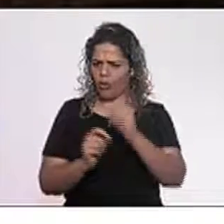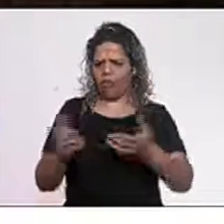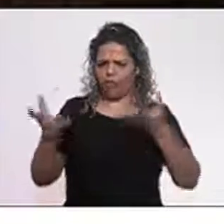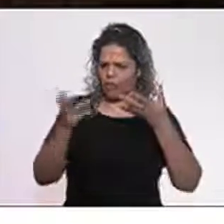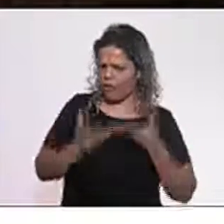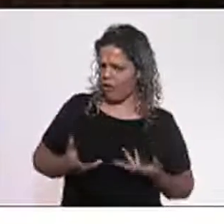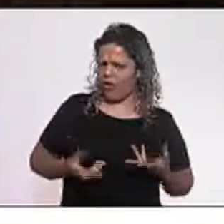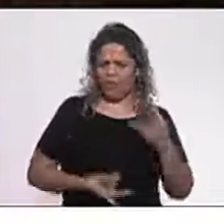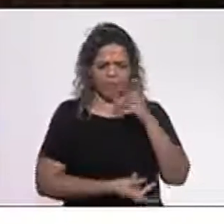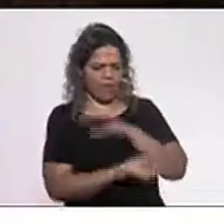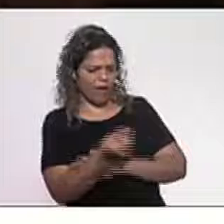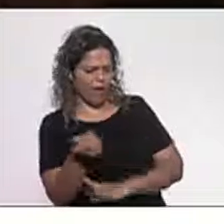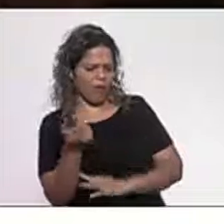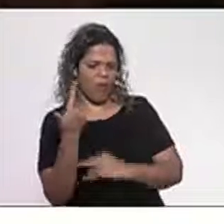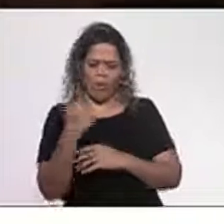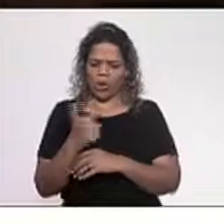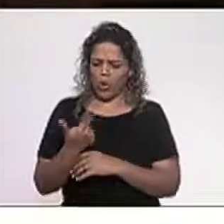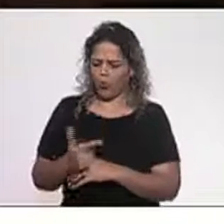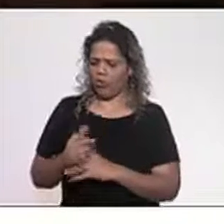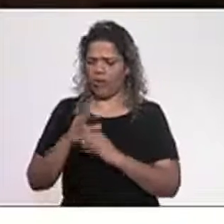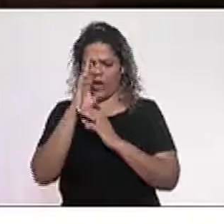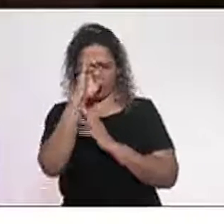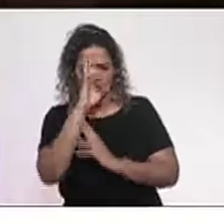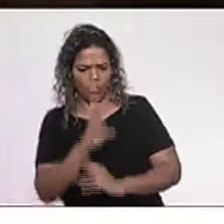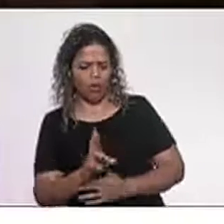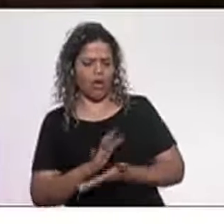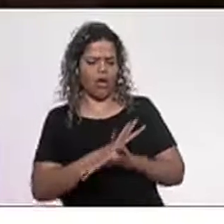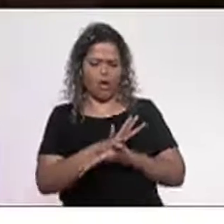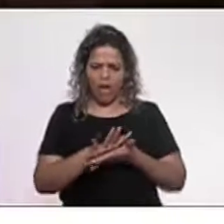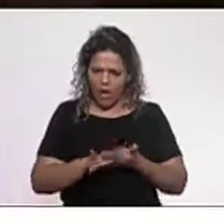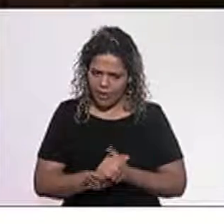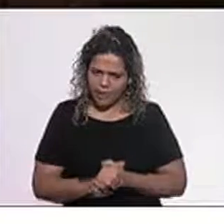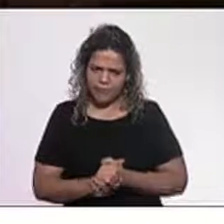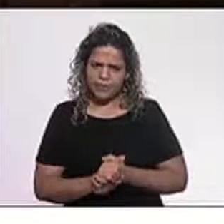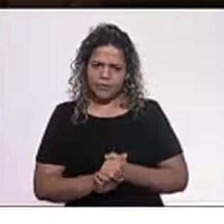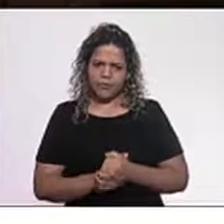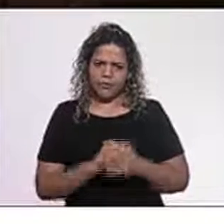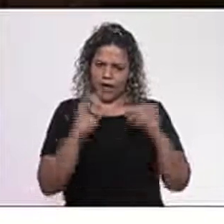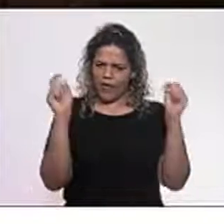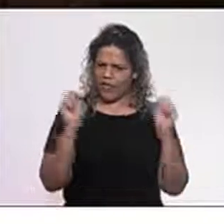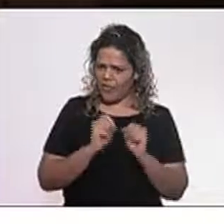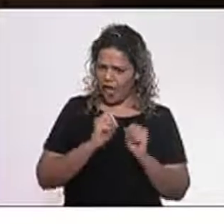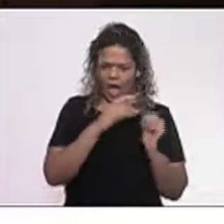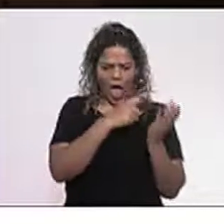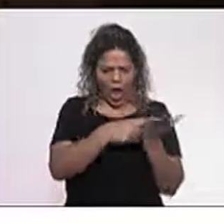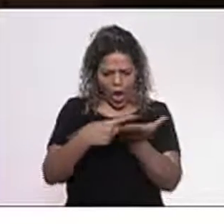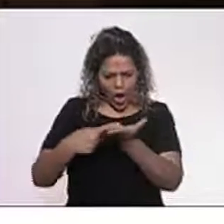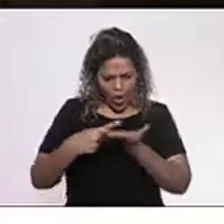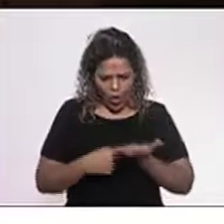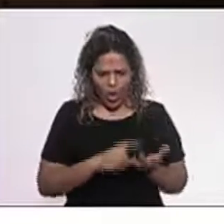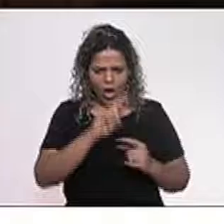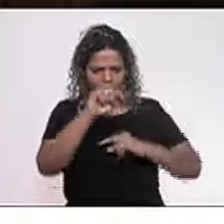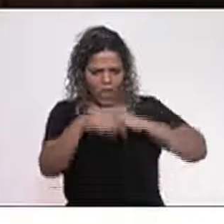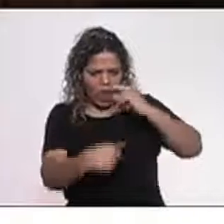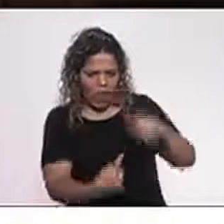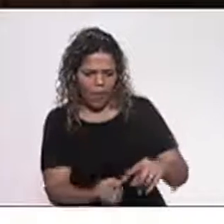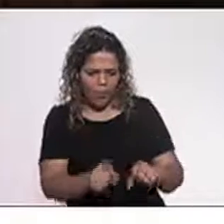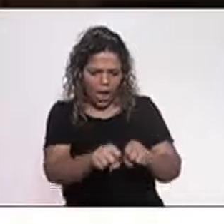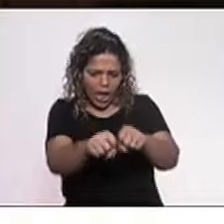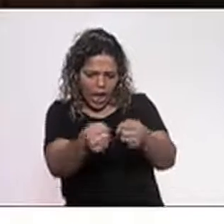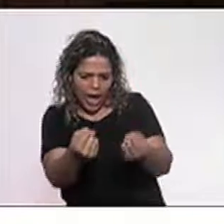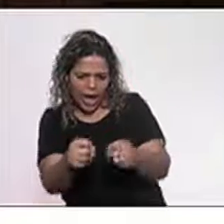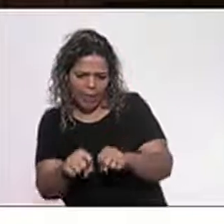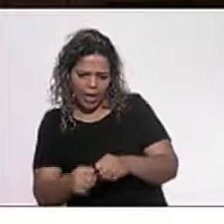vai embora, não tem nenhuma responsabilidade, se faz acordo e depois se quebra